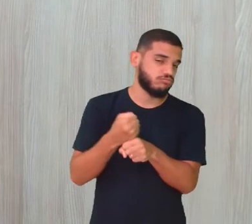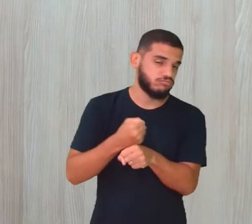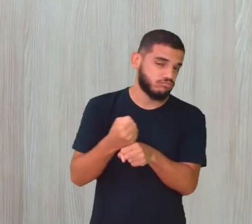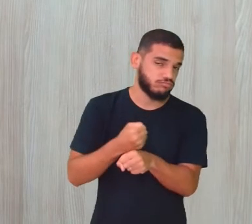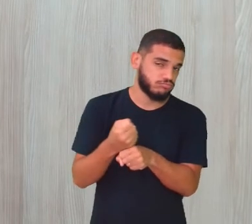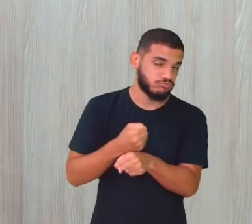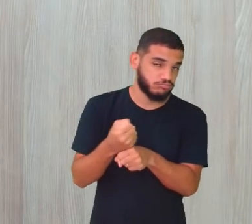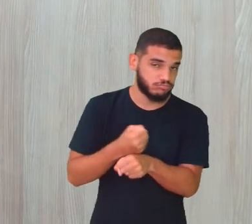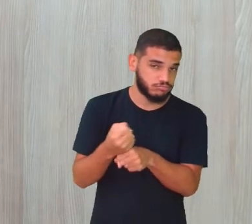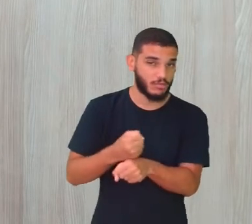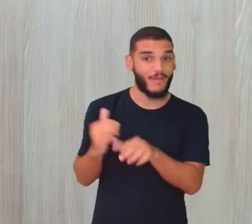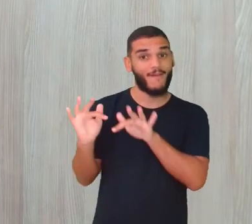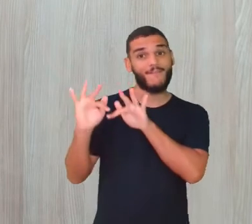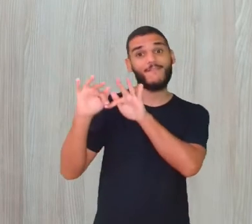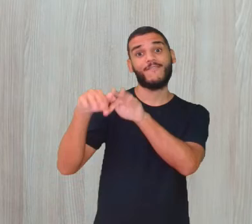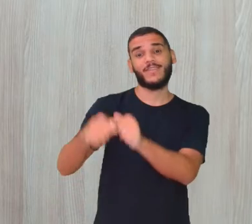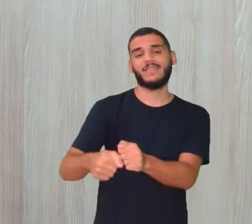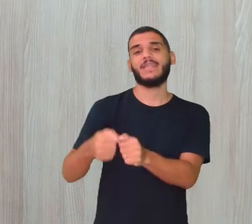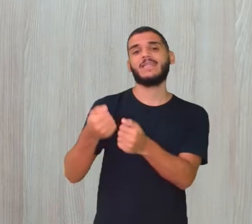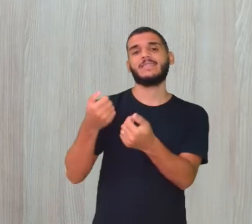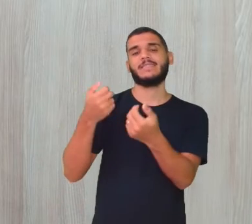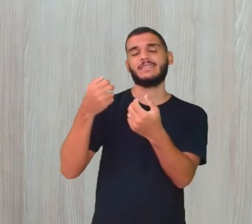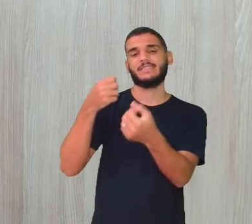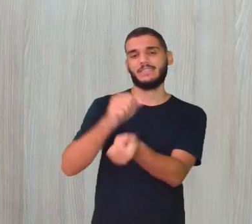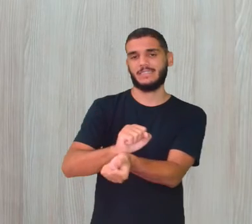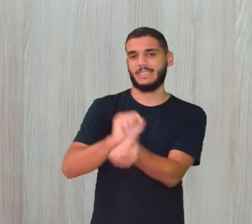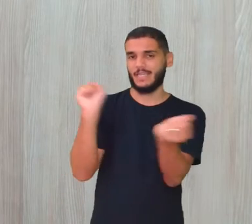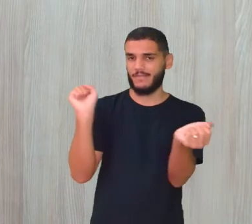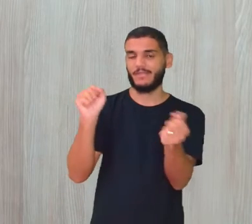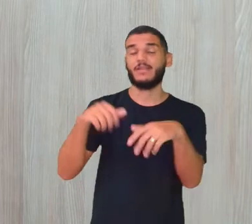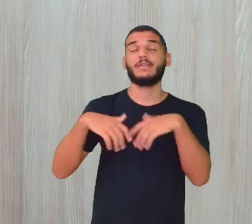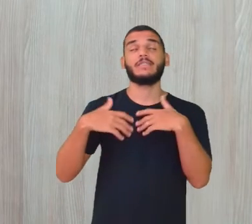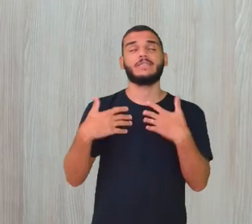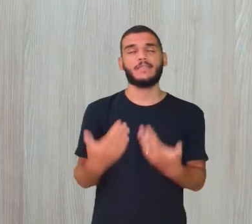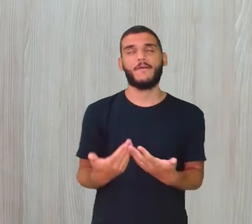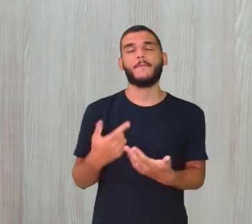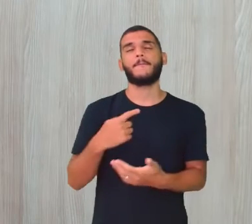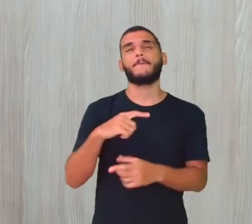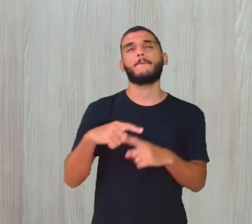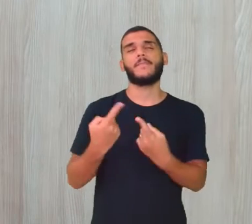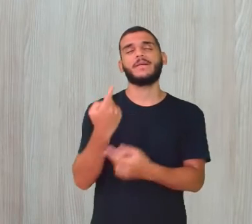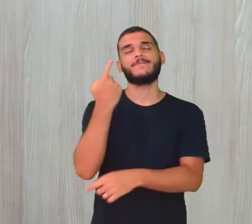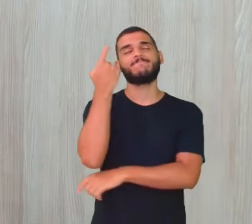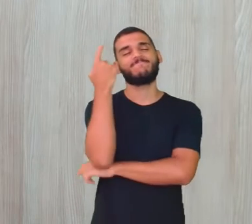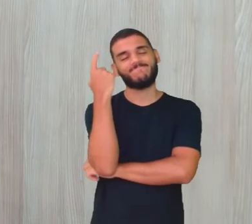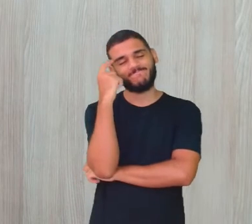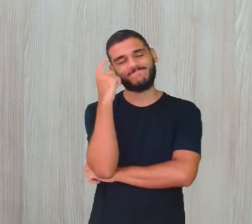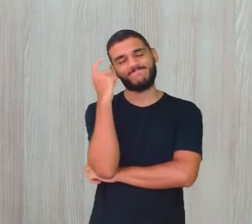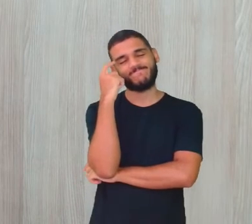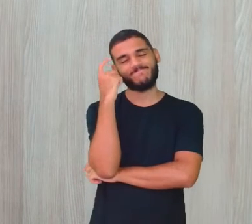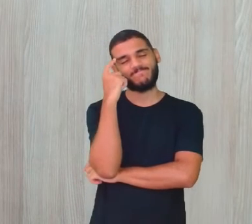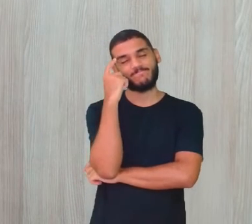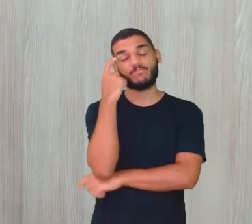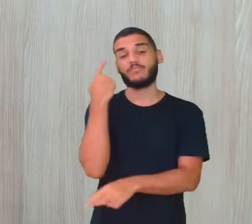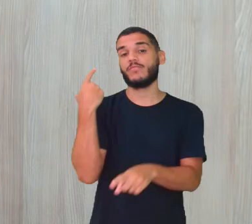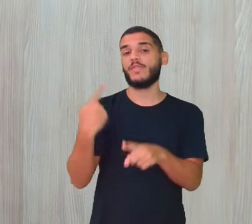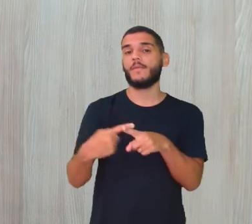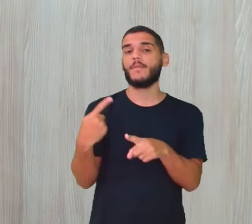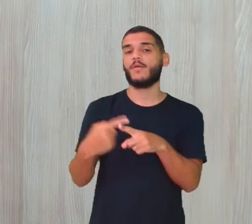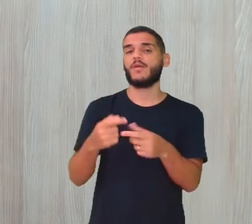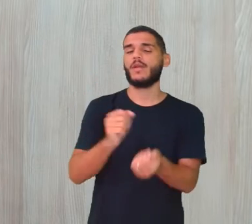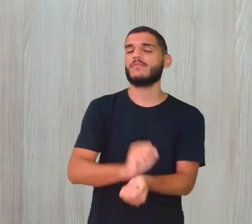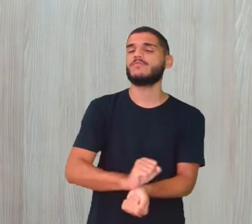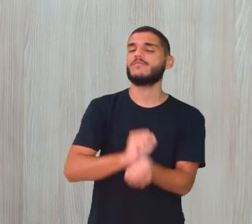se abole a escravidão. Porém, né? A gente faz essa reflexão. Por que, né? Essa